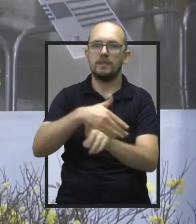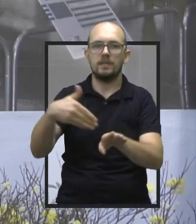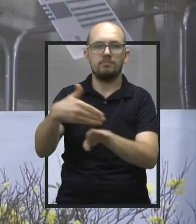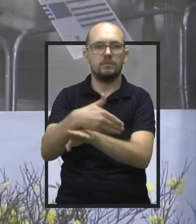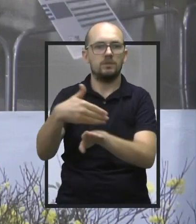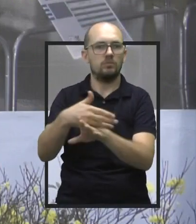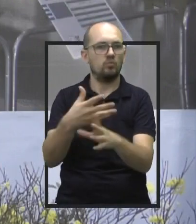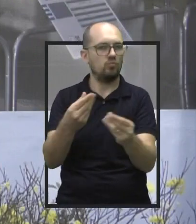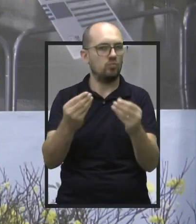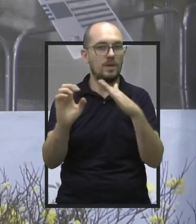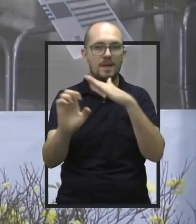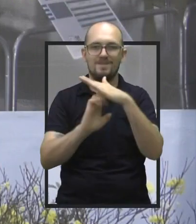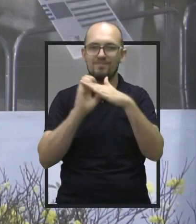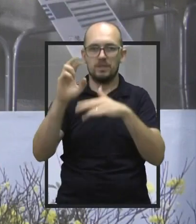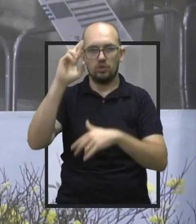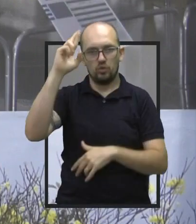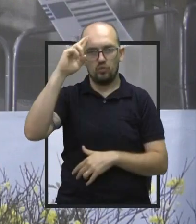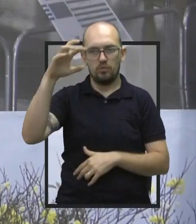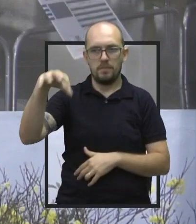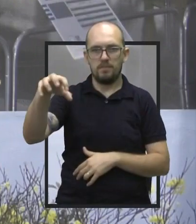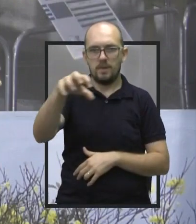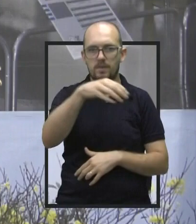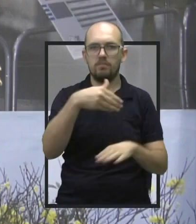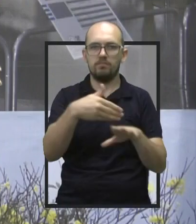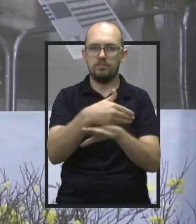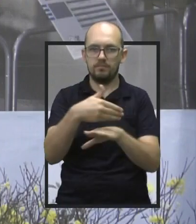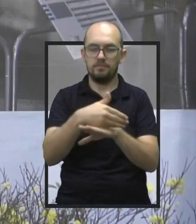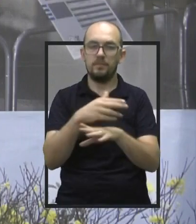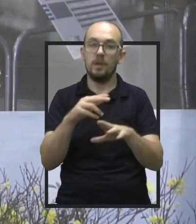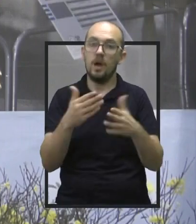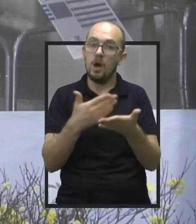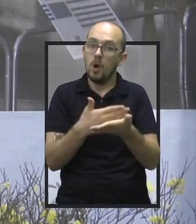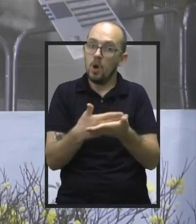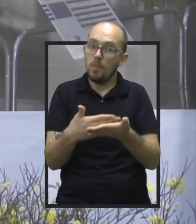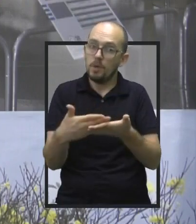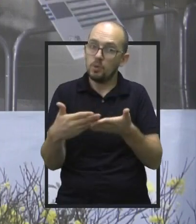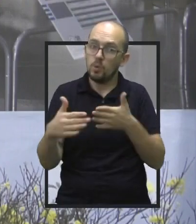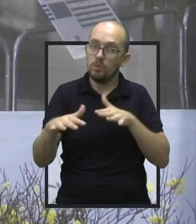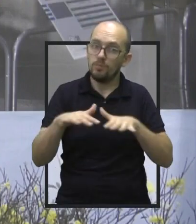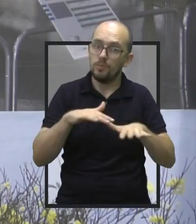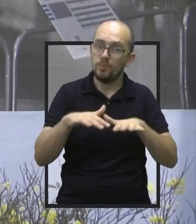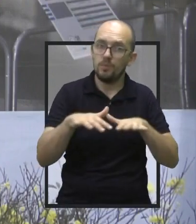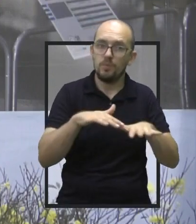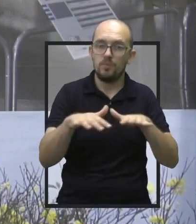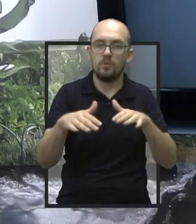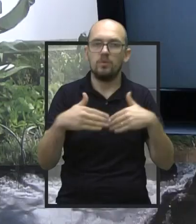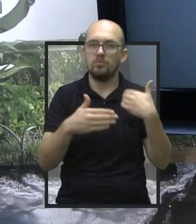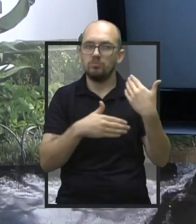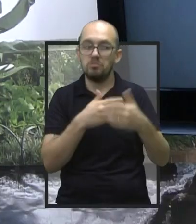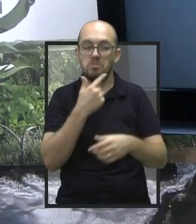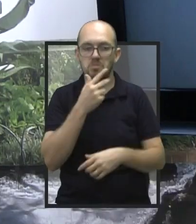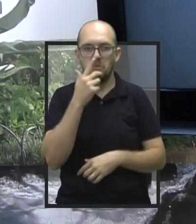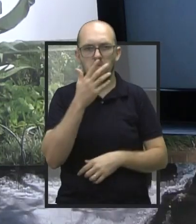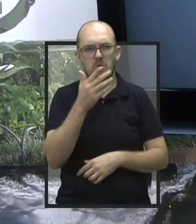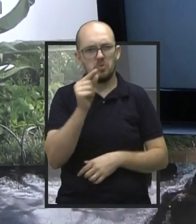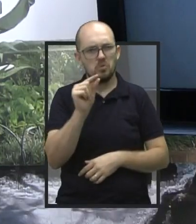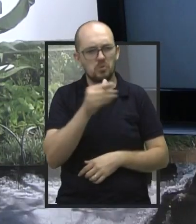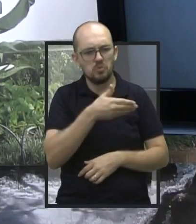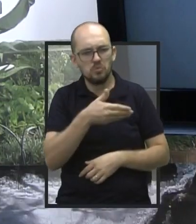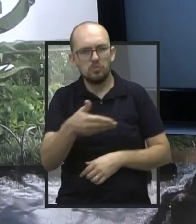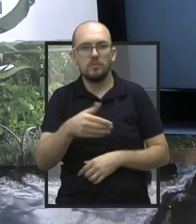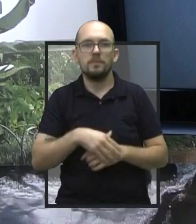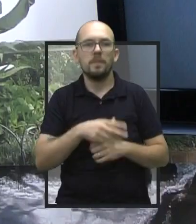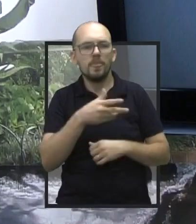bastante, empresários. E agora vai começar a se mexer, está chegando aí para... Está tramitando, né, nas comissões já está permanentes, tramitando,